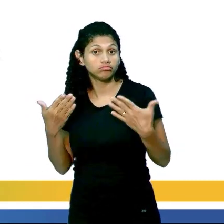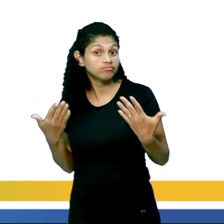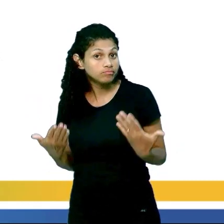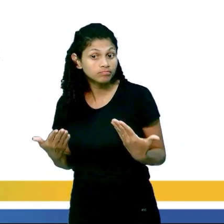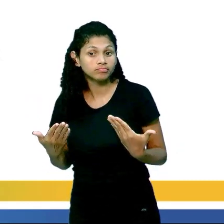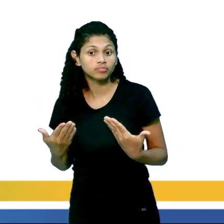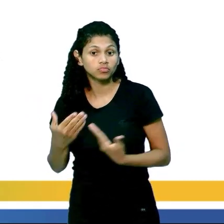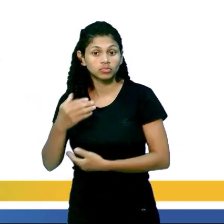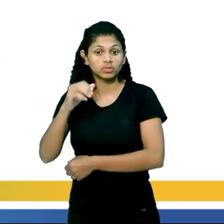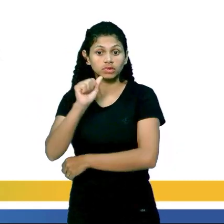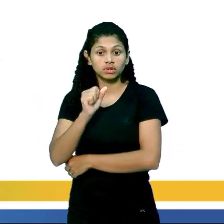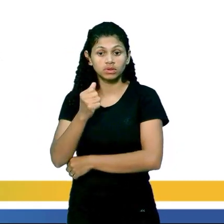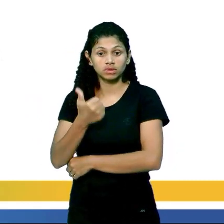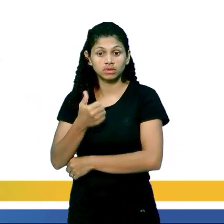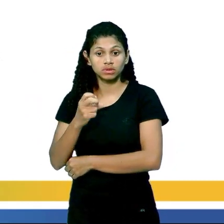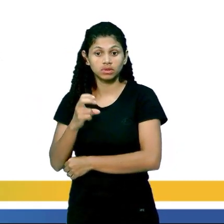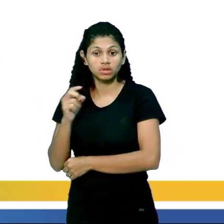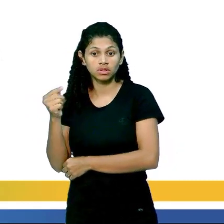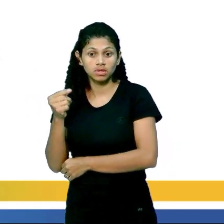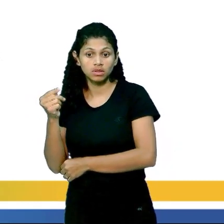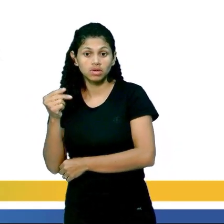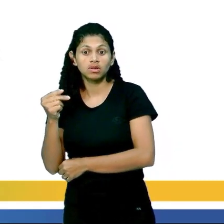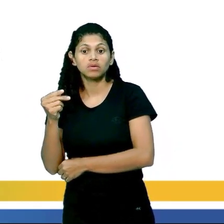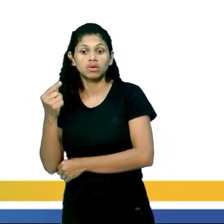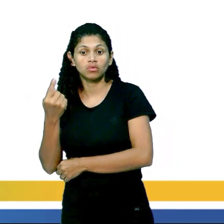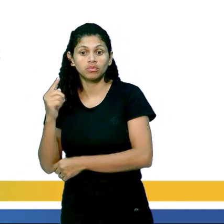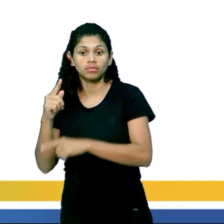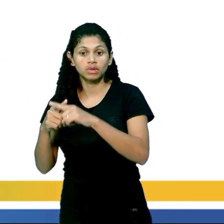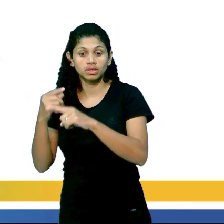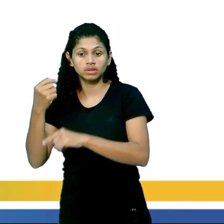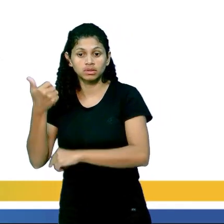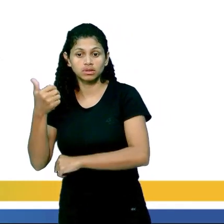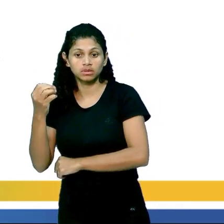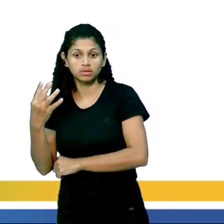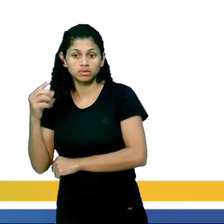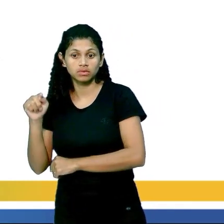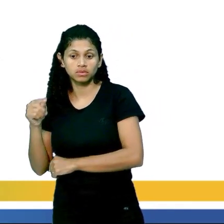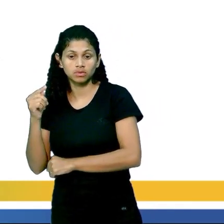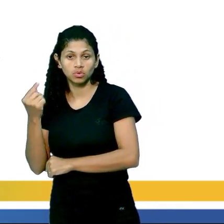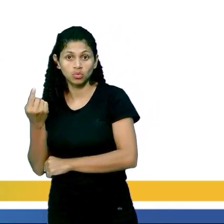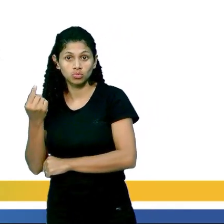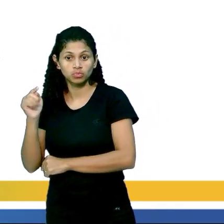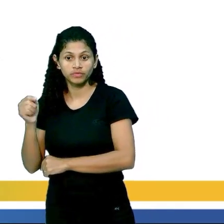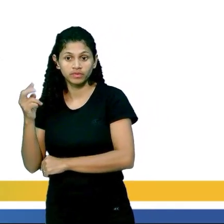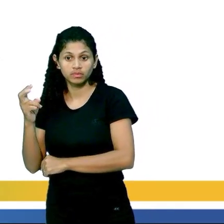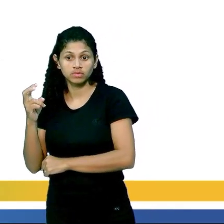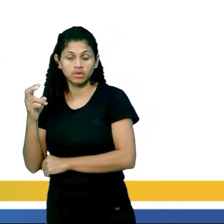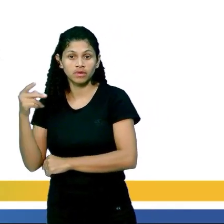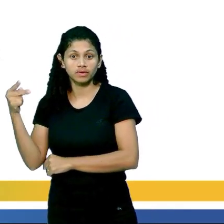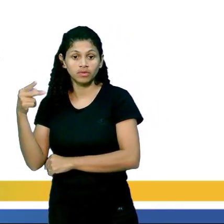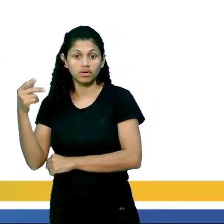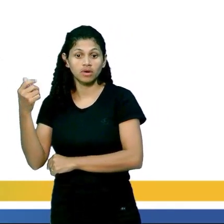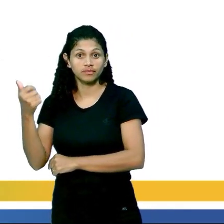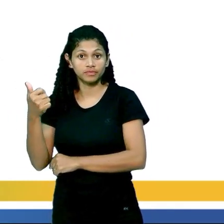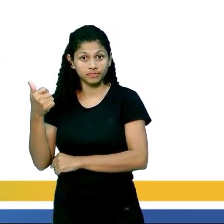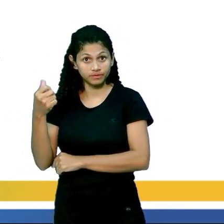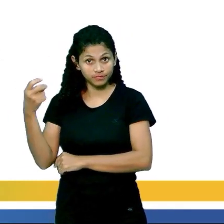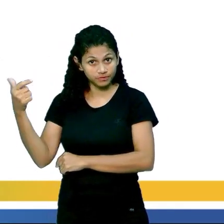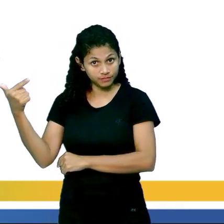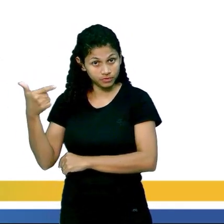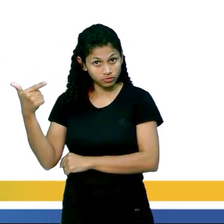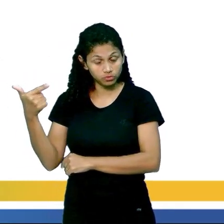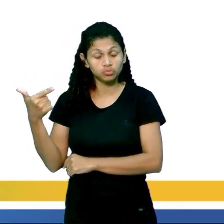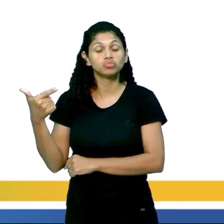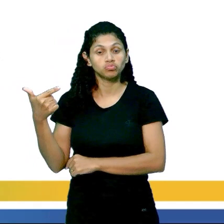a 22. Portanto, a alternativa correta é a letra E, ok? A